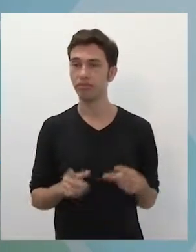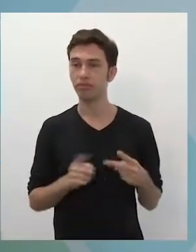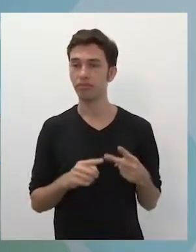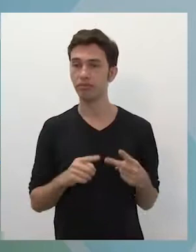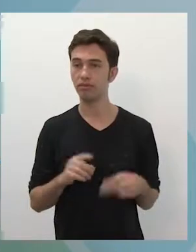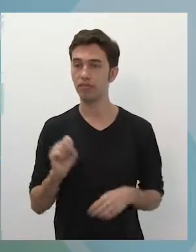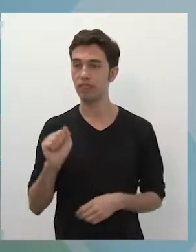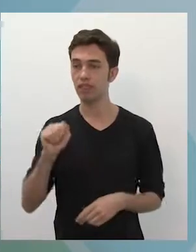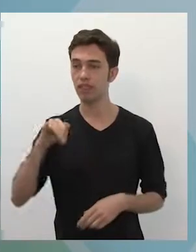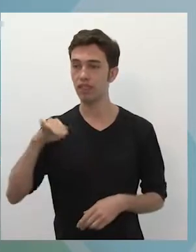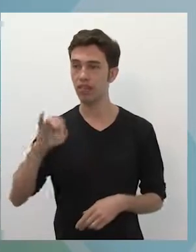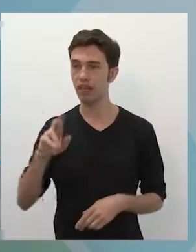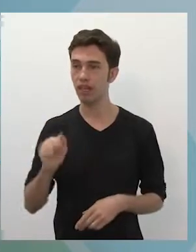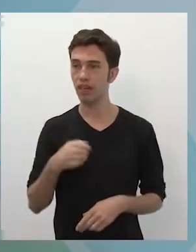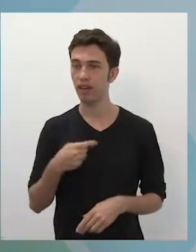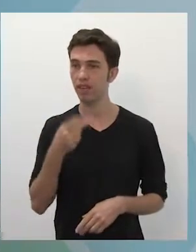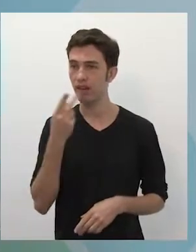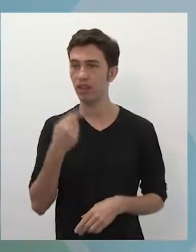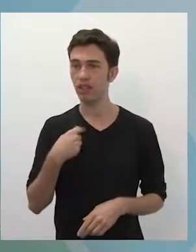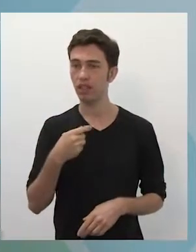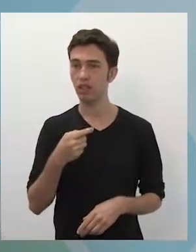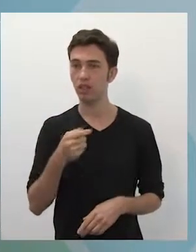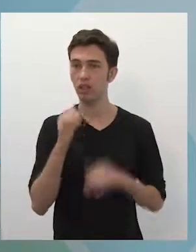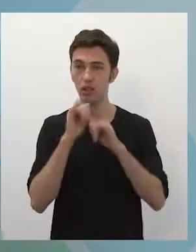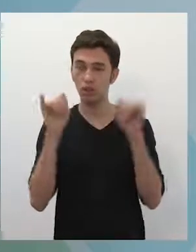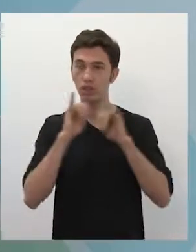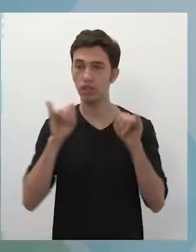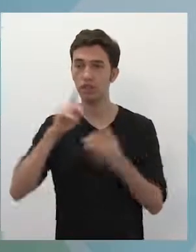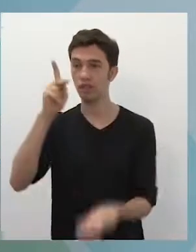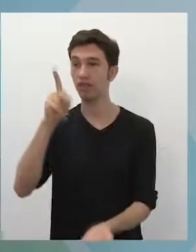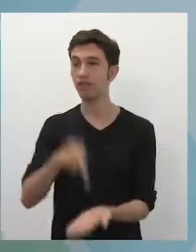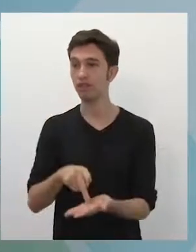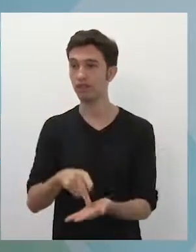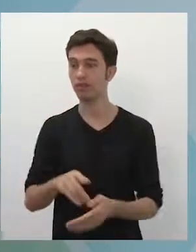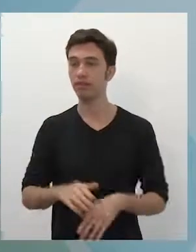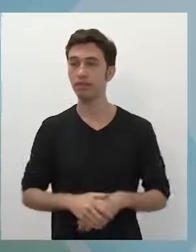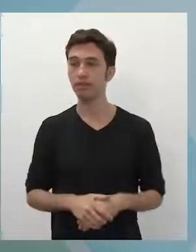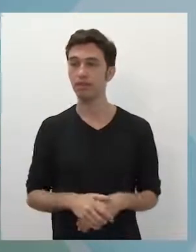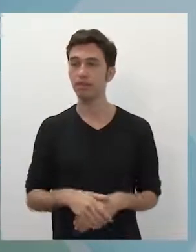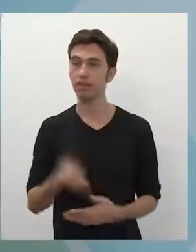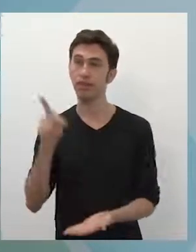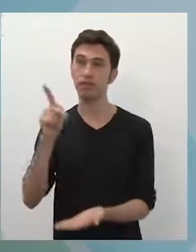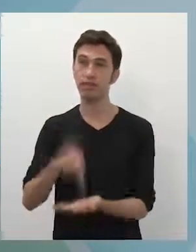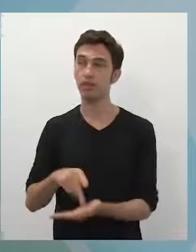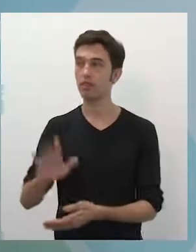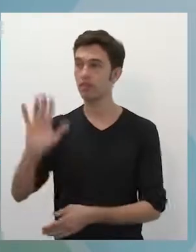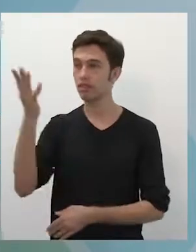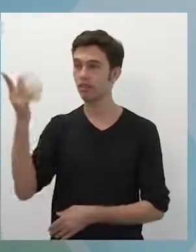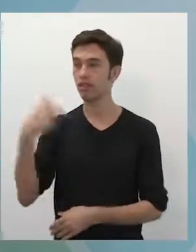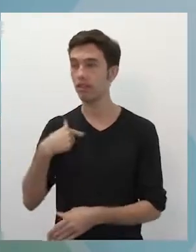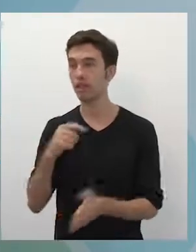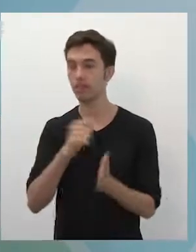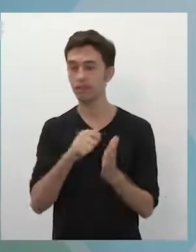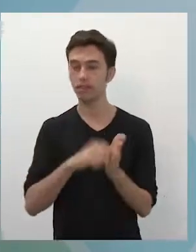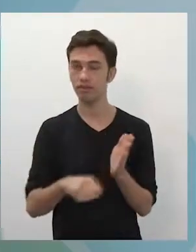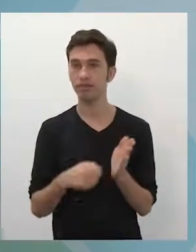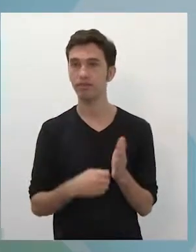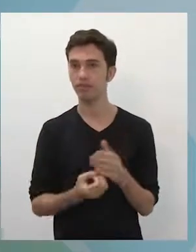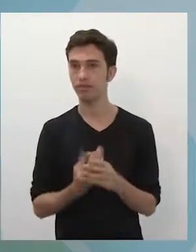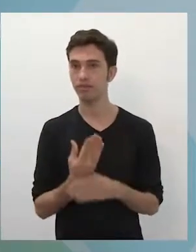Samira acrescentou, notícias são fatos, né? Acho que ela quis dizer que, então, a partir dos fatos existentes por aí, são criadas as